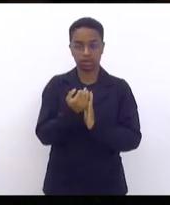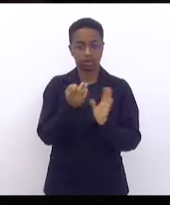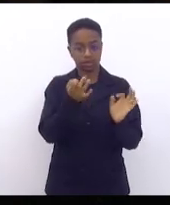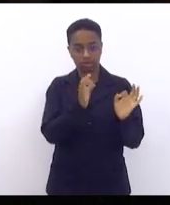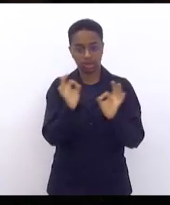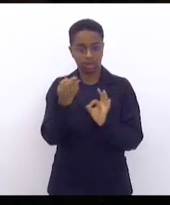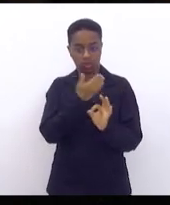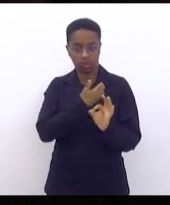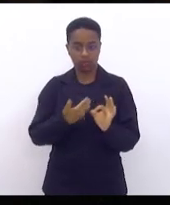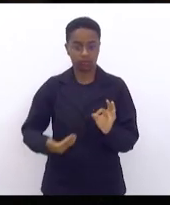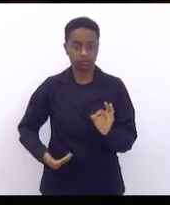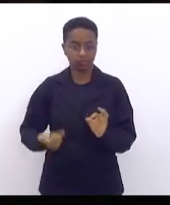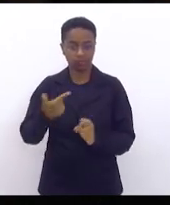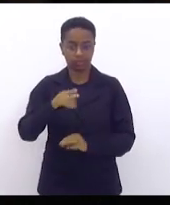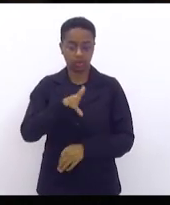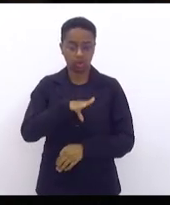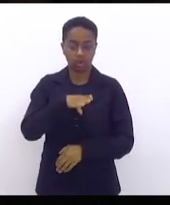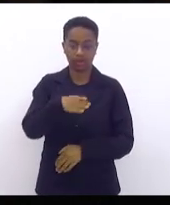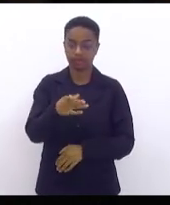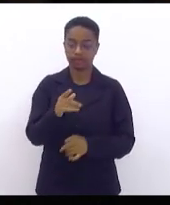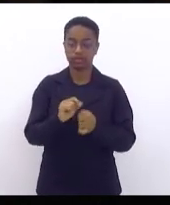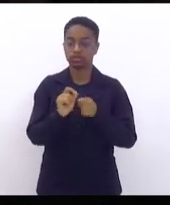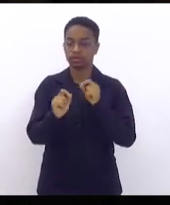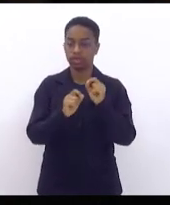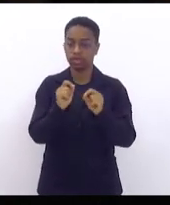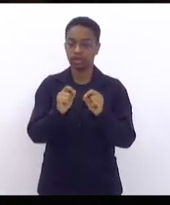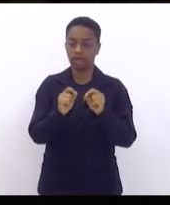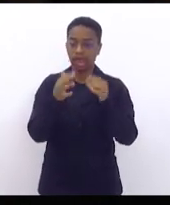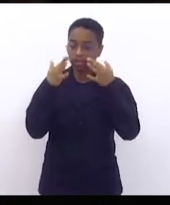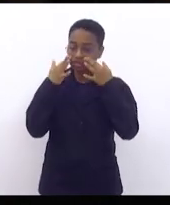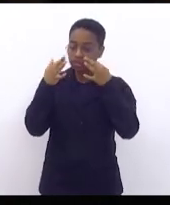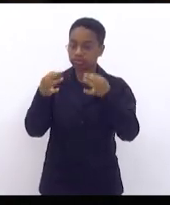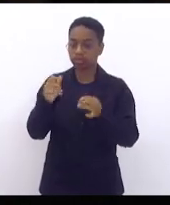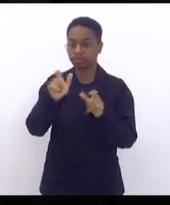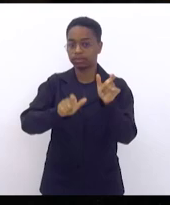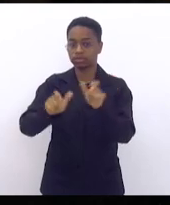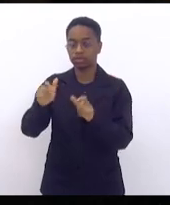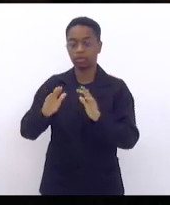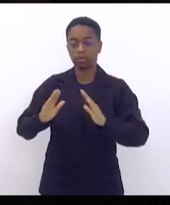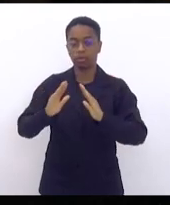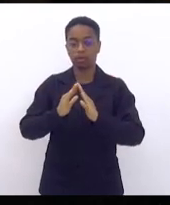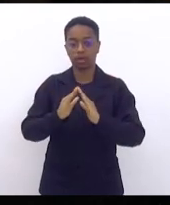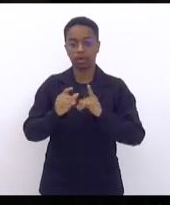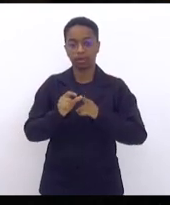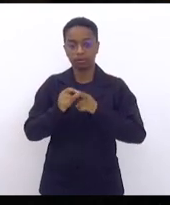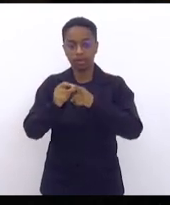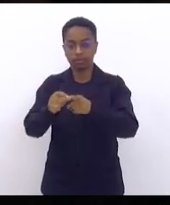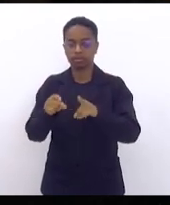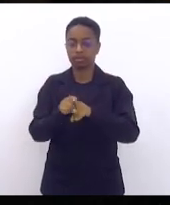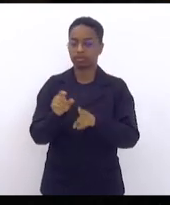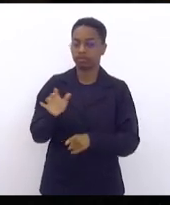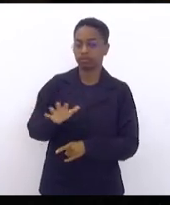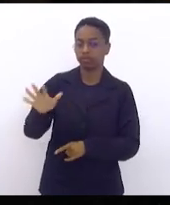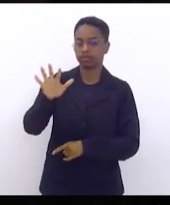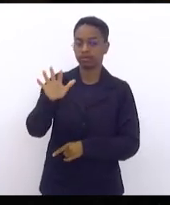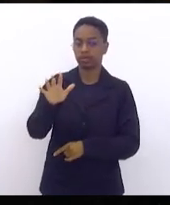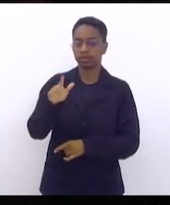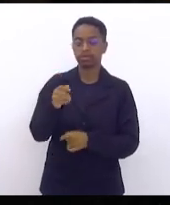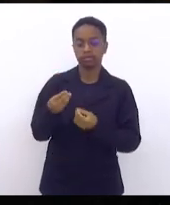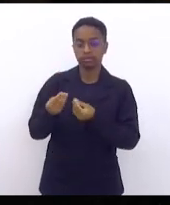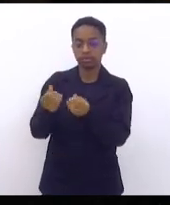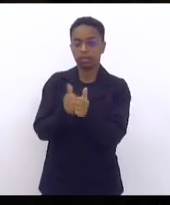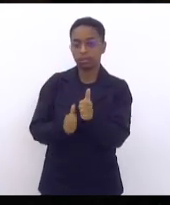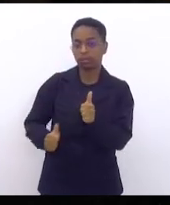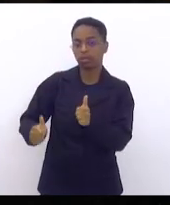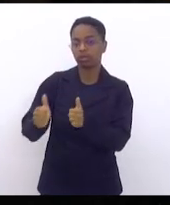teve coragem de fazer. De ouvir os moradores das favelas e periferias, de dar protagonismo